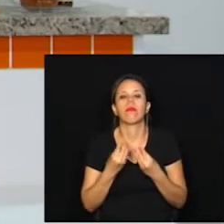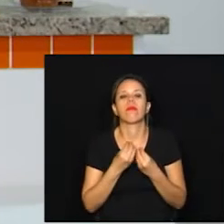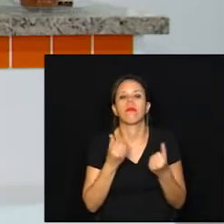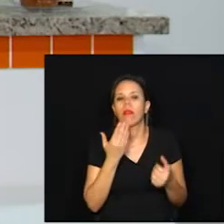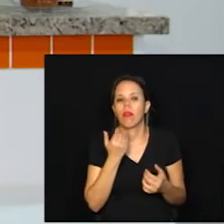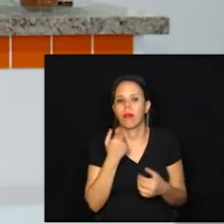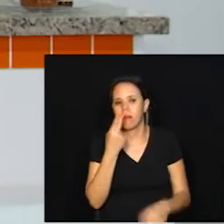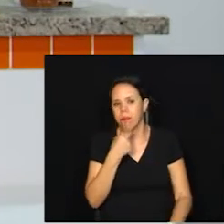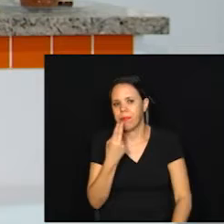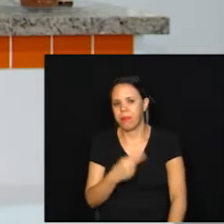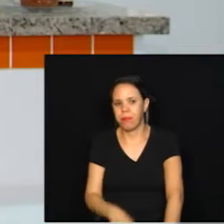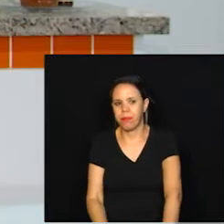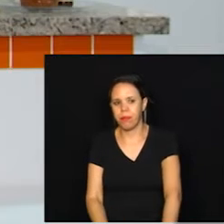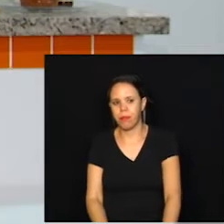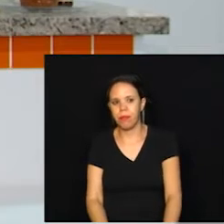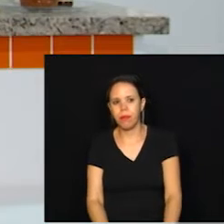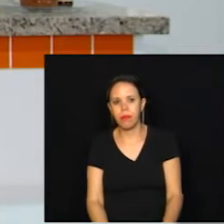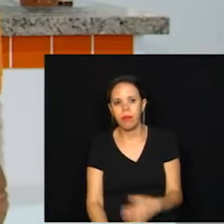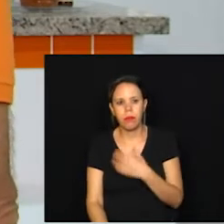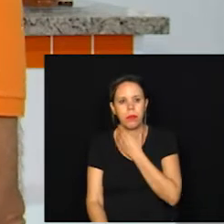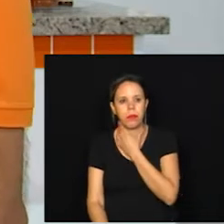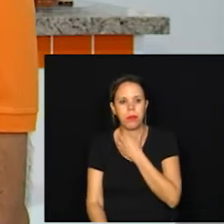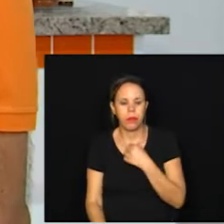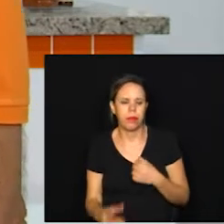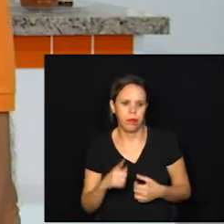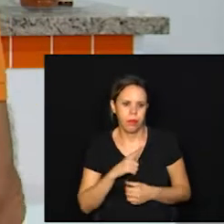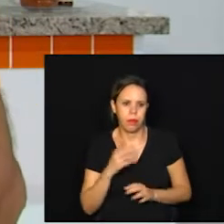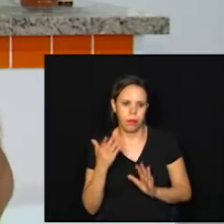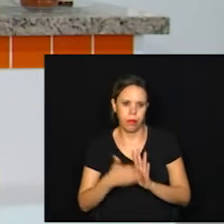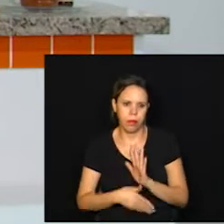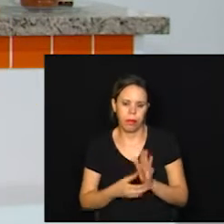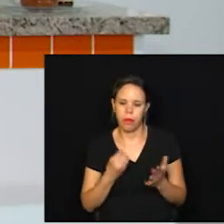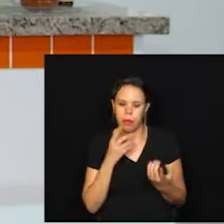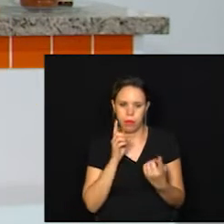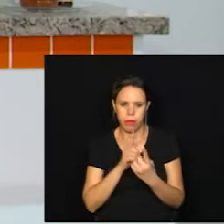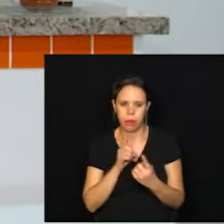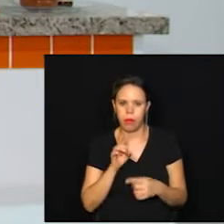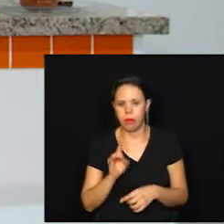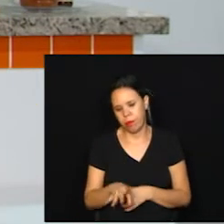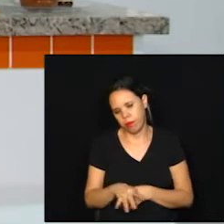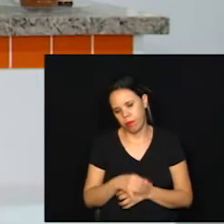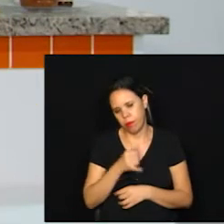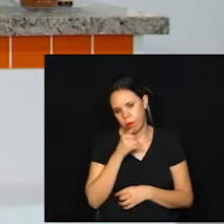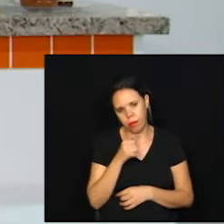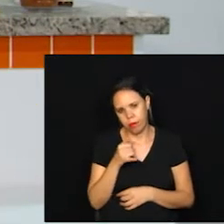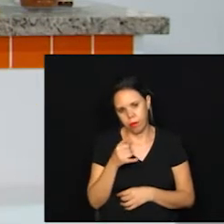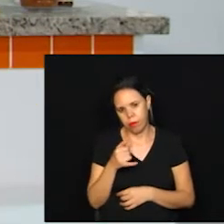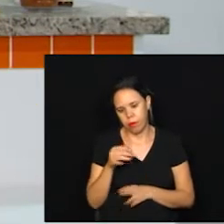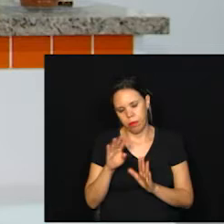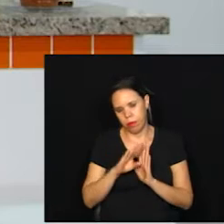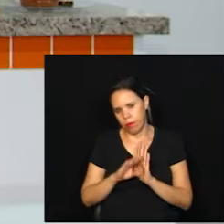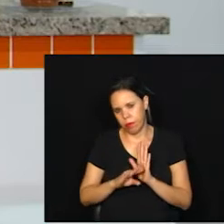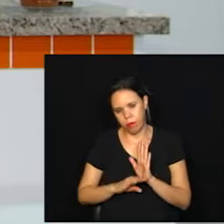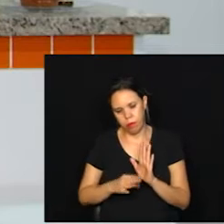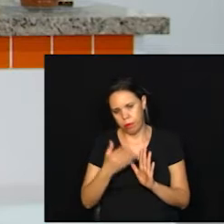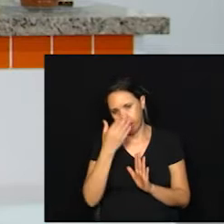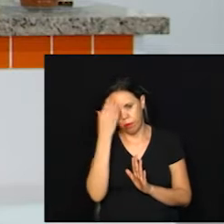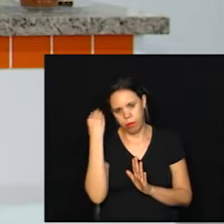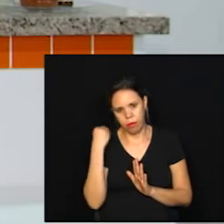comida e a nutrição. É justamente para garantir que seja um bom atendimento, né, e não simplesmente um programa